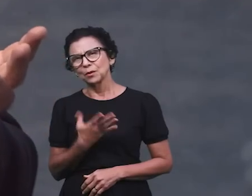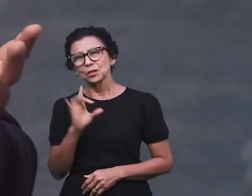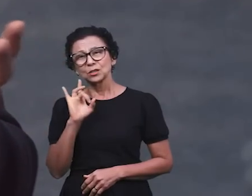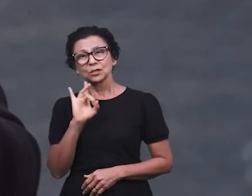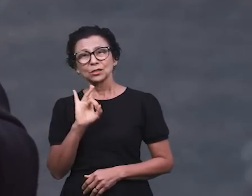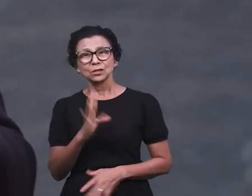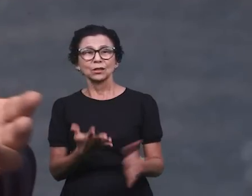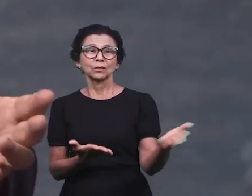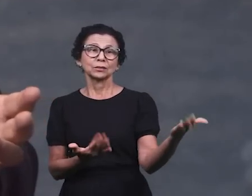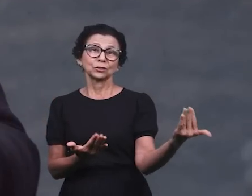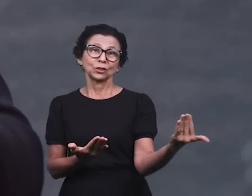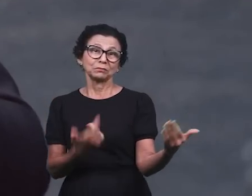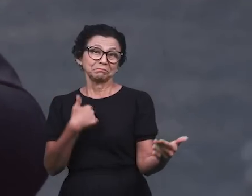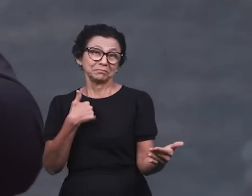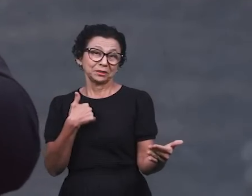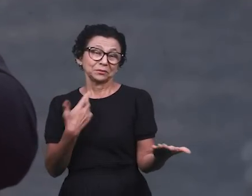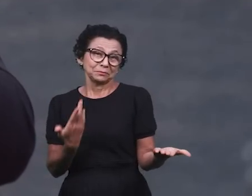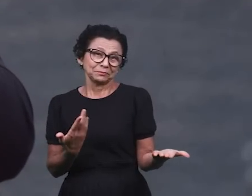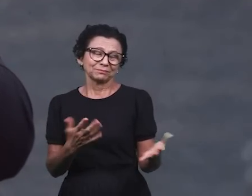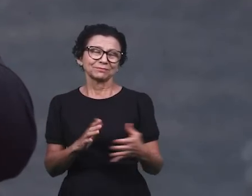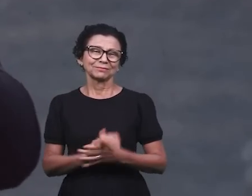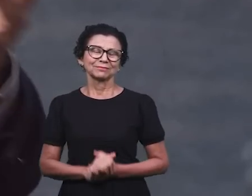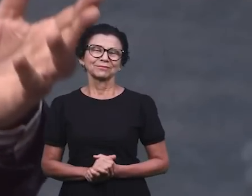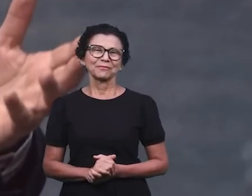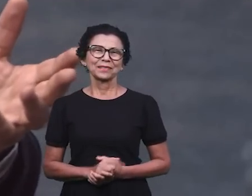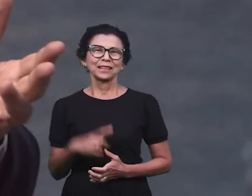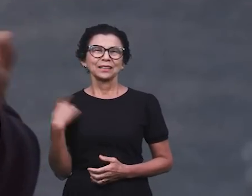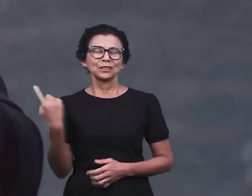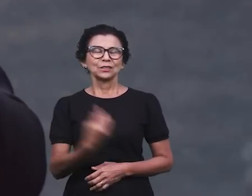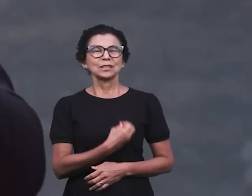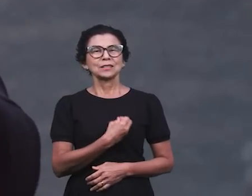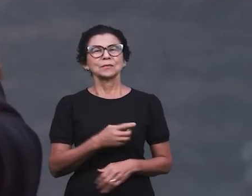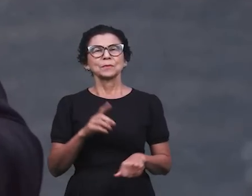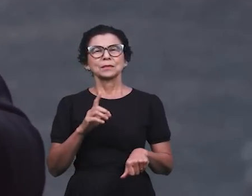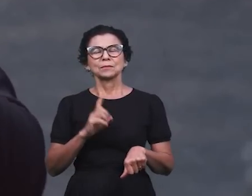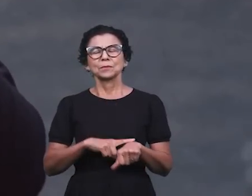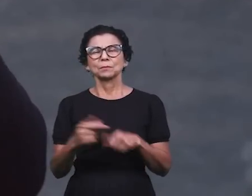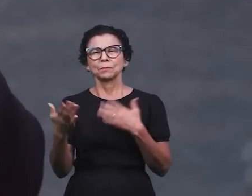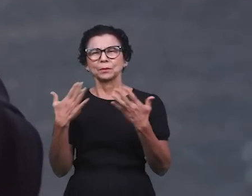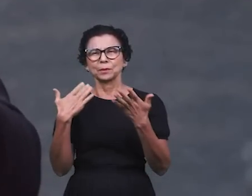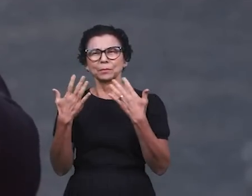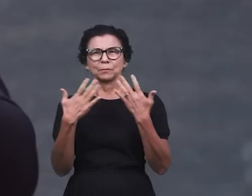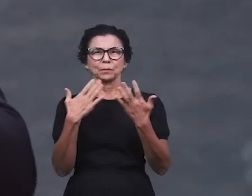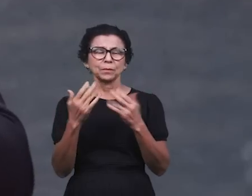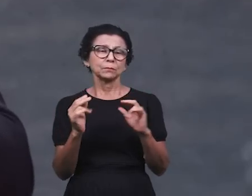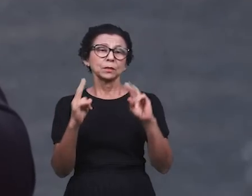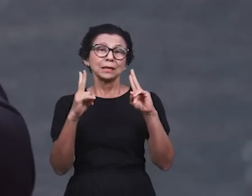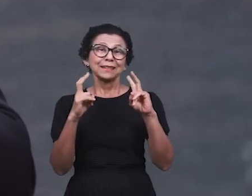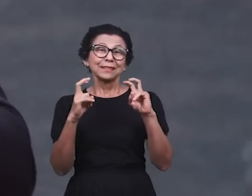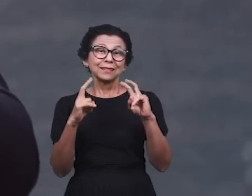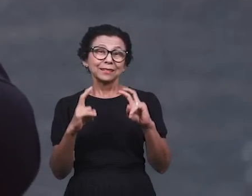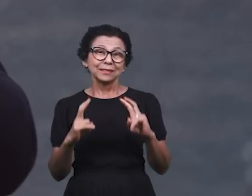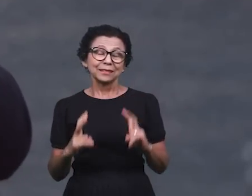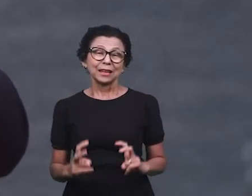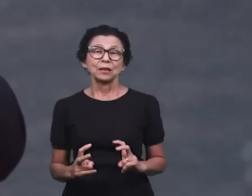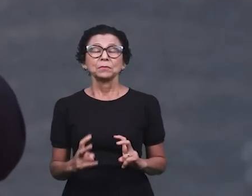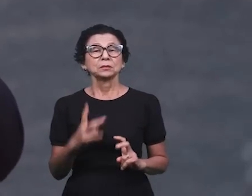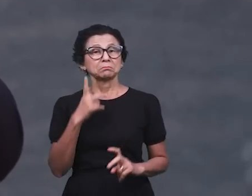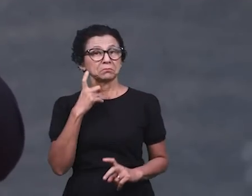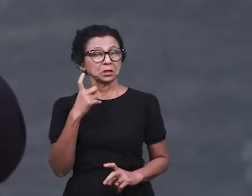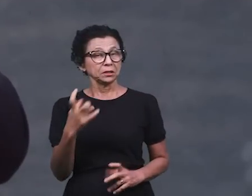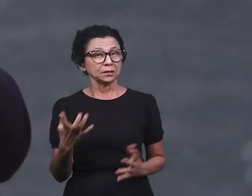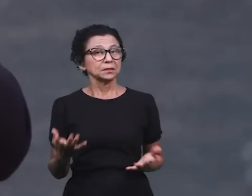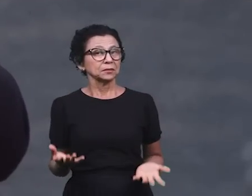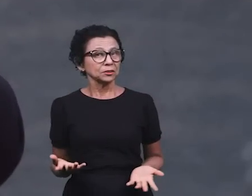no estúdio, inclusive eu. E a gente vive esse momento de bate-papo, de conversa sobre temas que são temas do seu